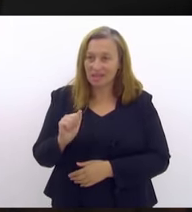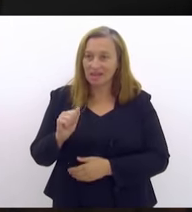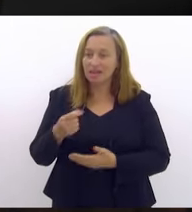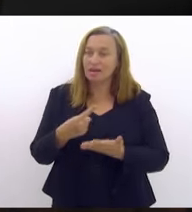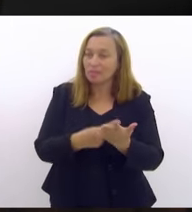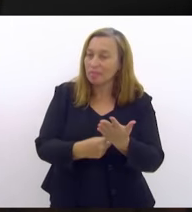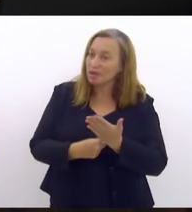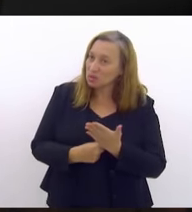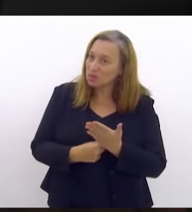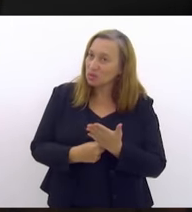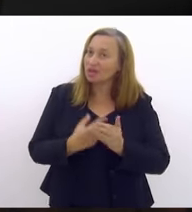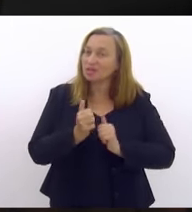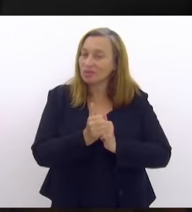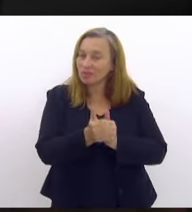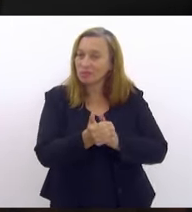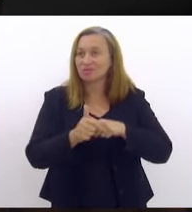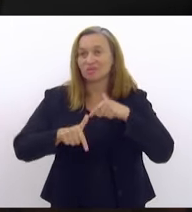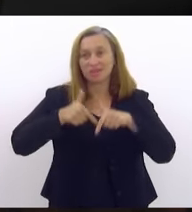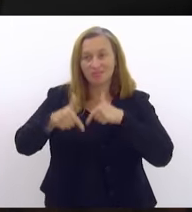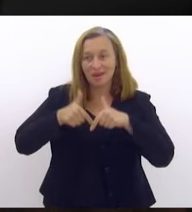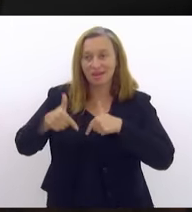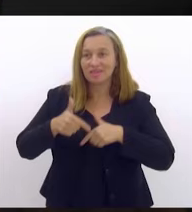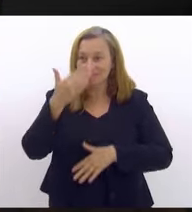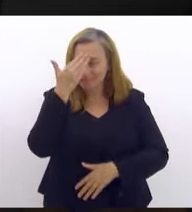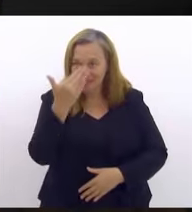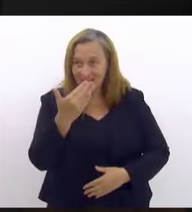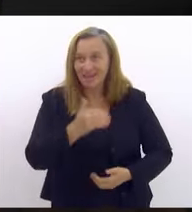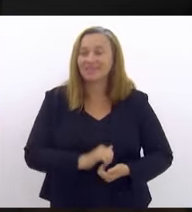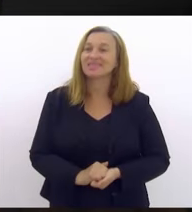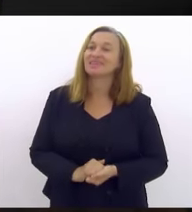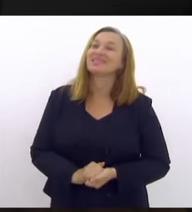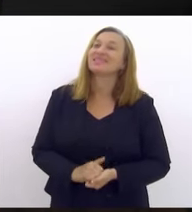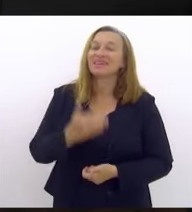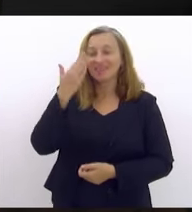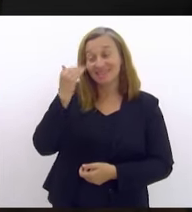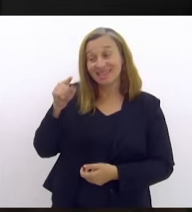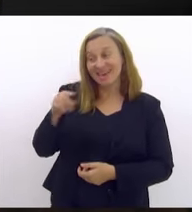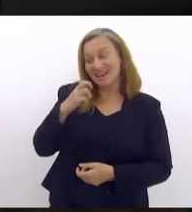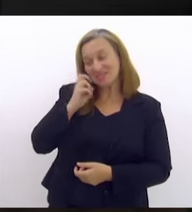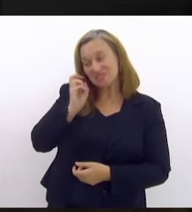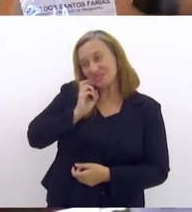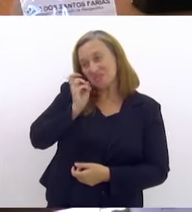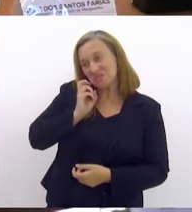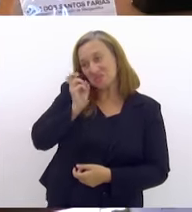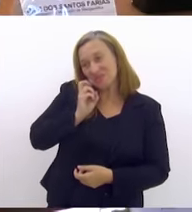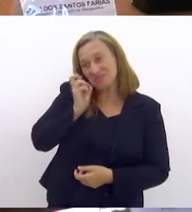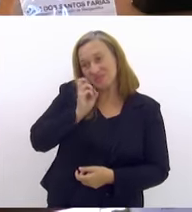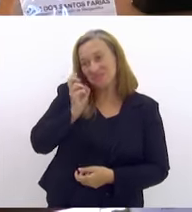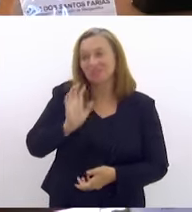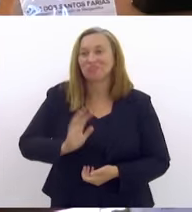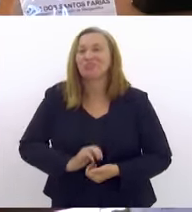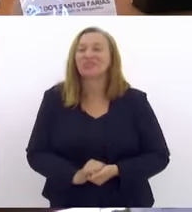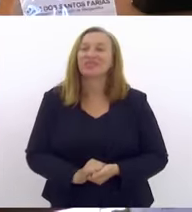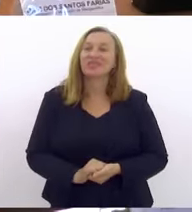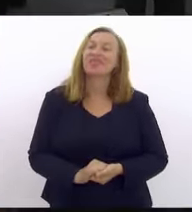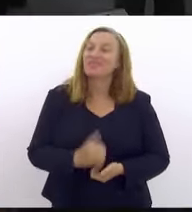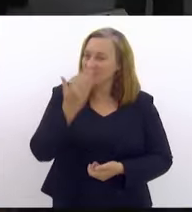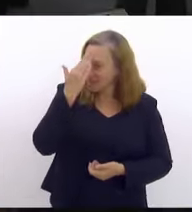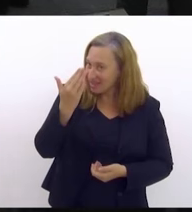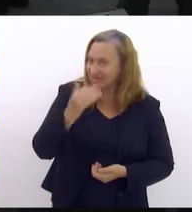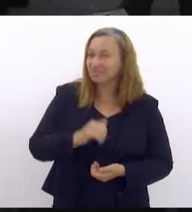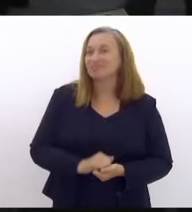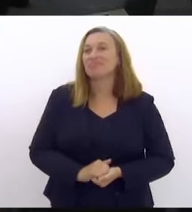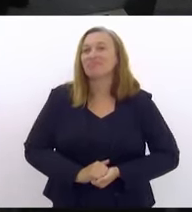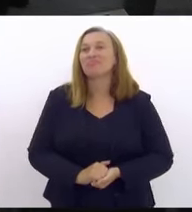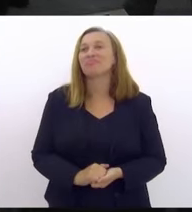aqui na condução dos trabalhos. Muito obrigado. Sei que ela é tímida, foi com vergonha, mas muito obrigado.